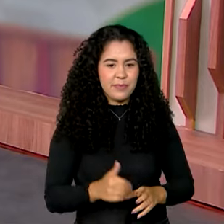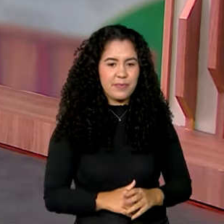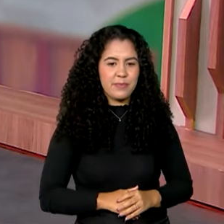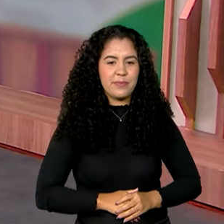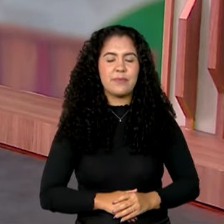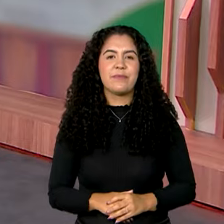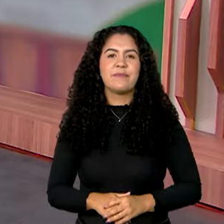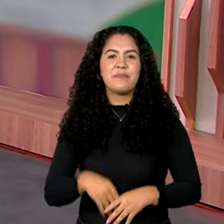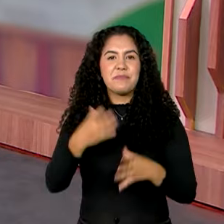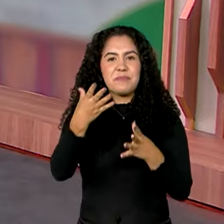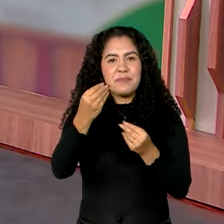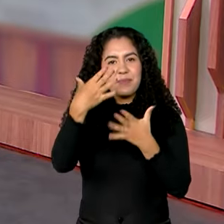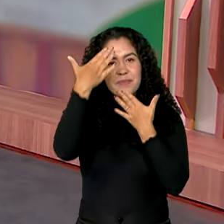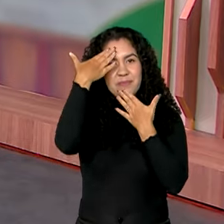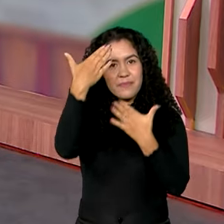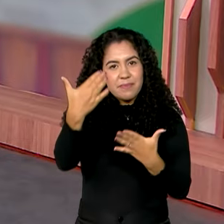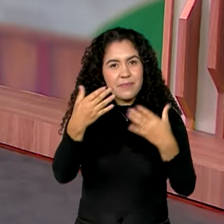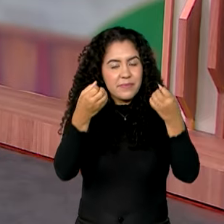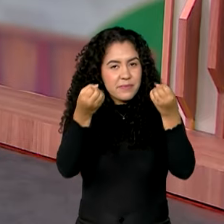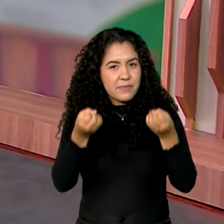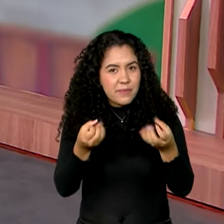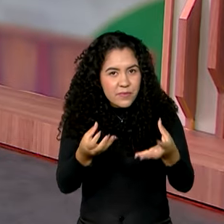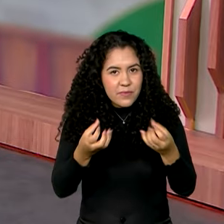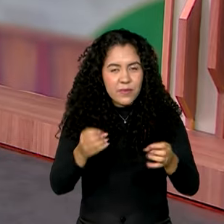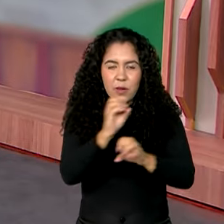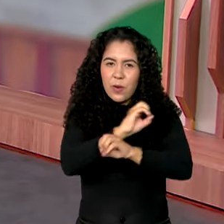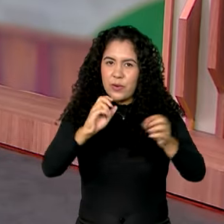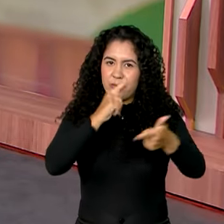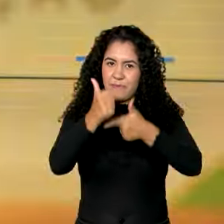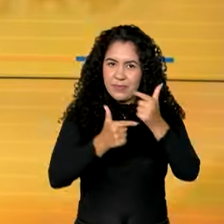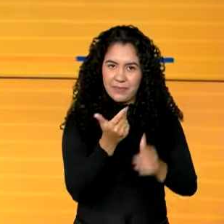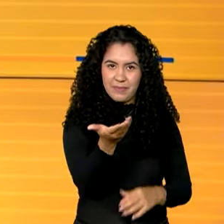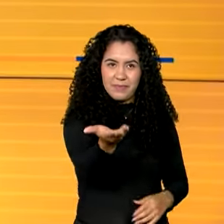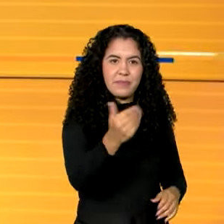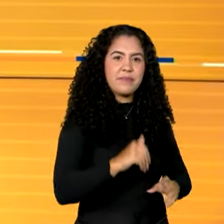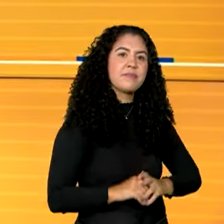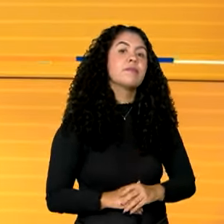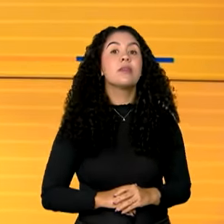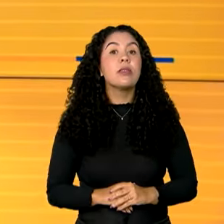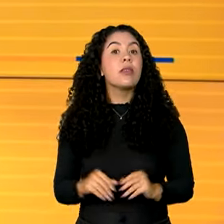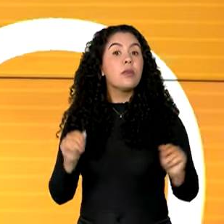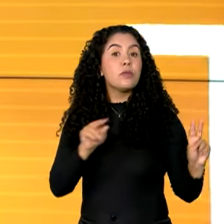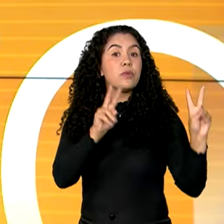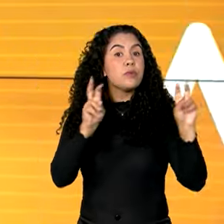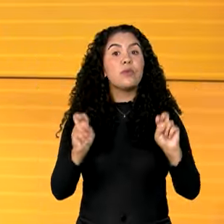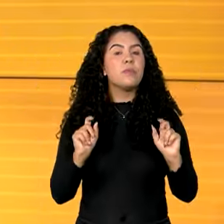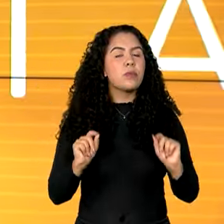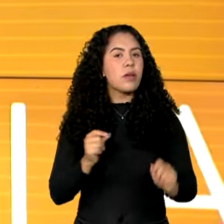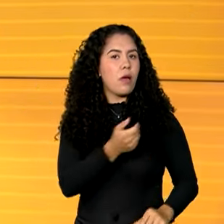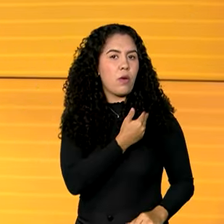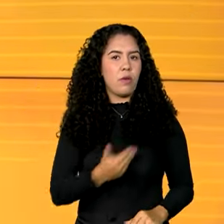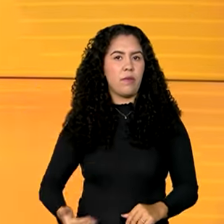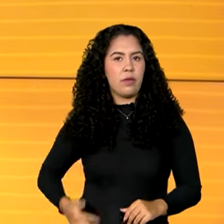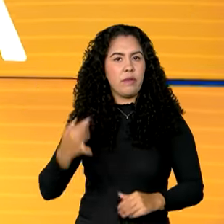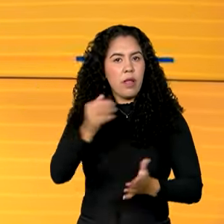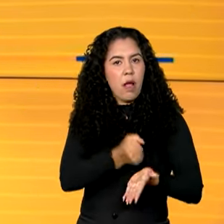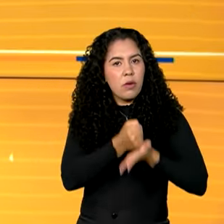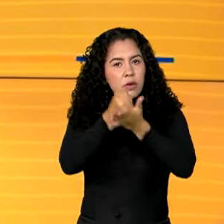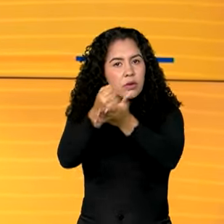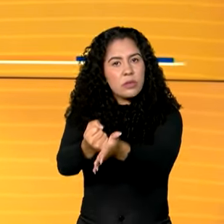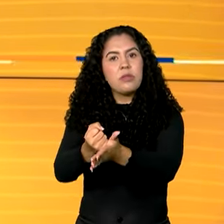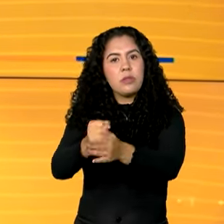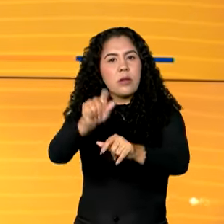Ok, Jéssica. Obrigada pelas informações e bom trabalho para você. E a ajuda do governo federal aos gaúchos